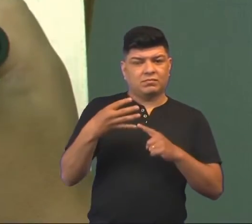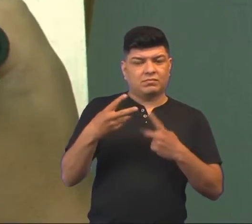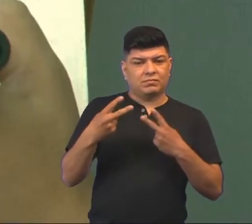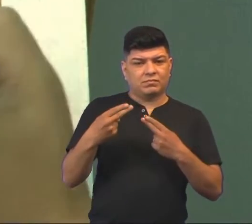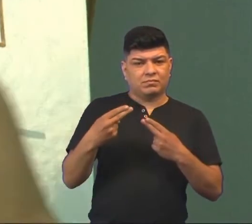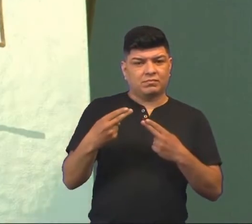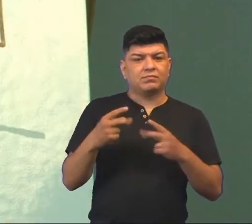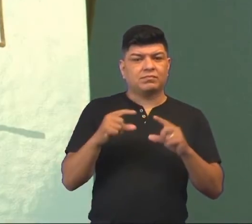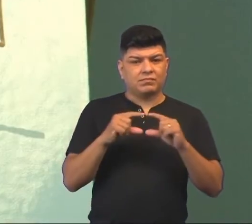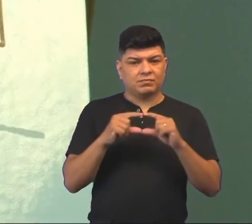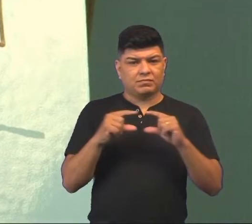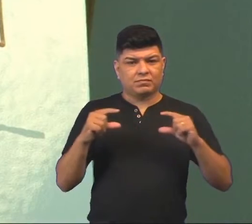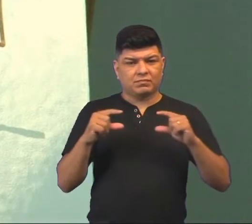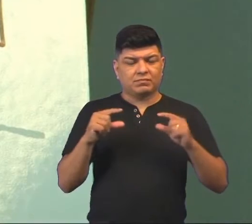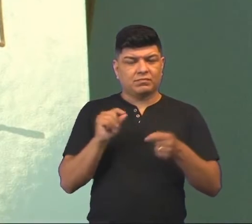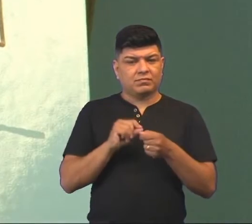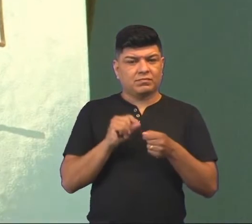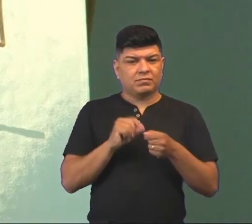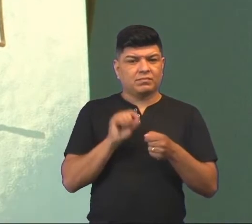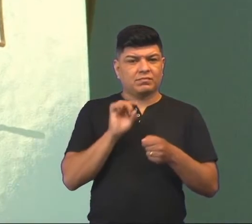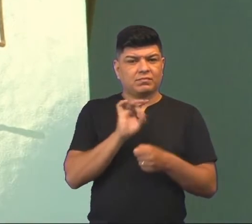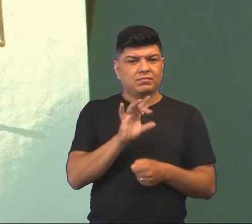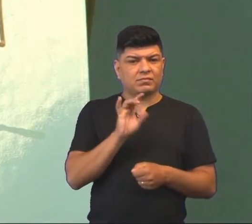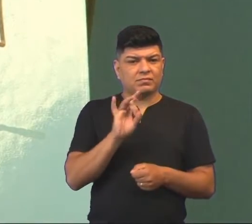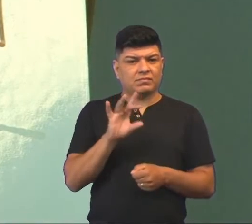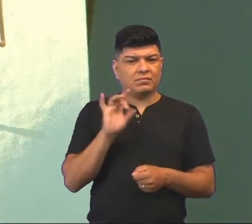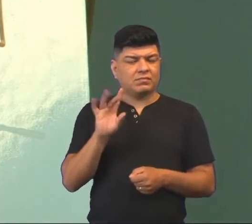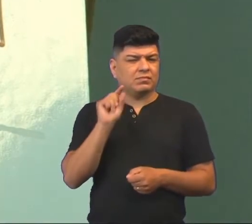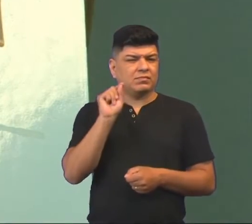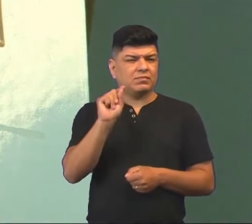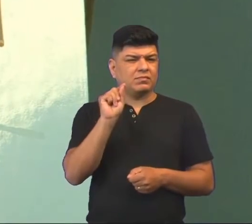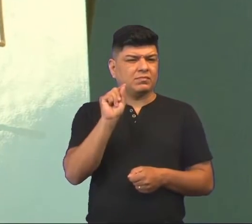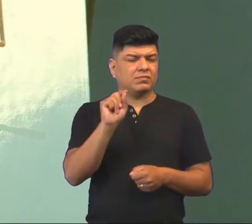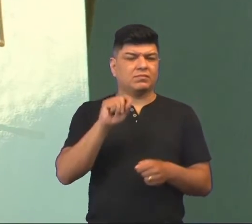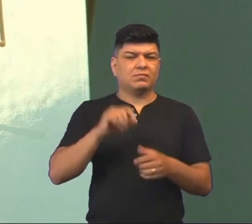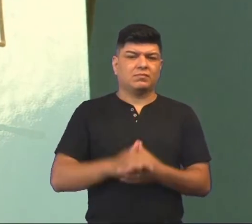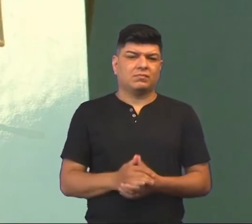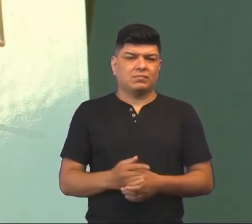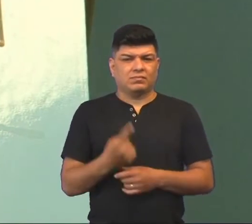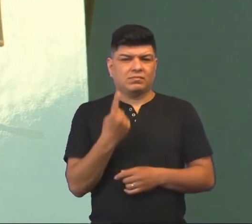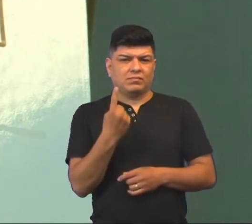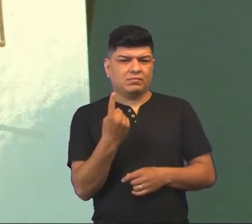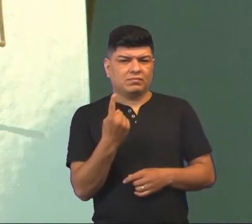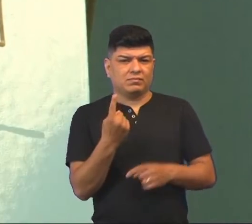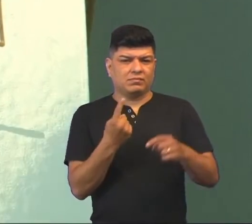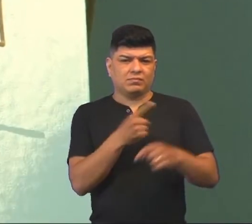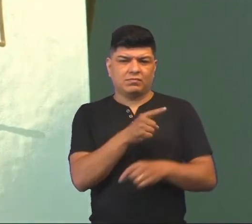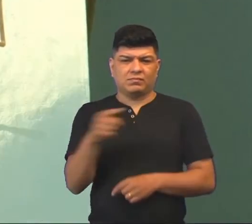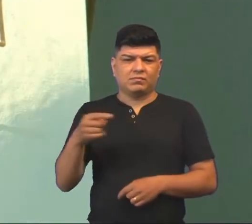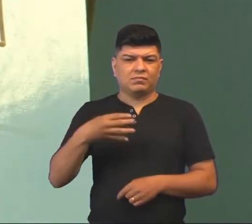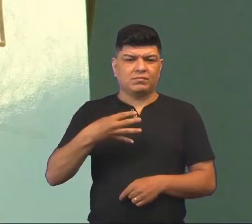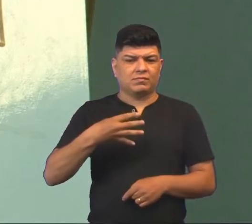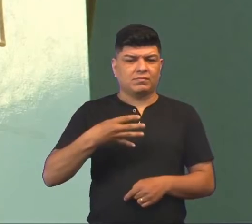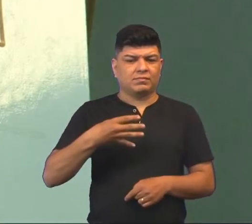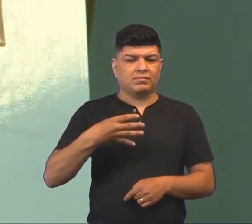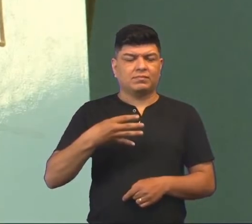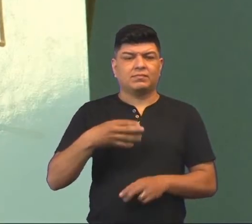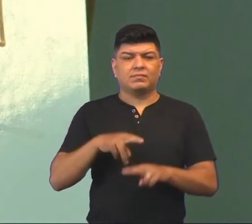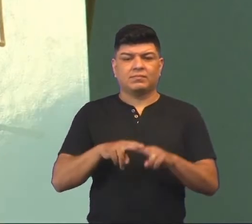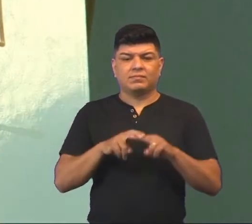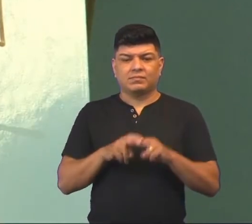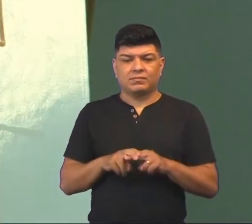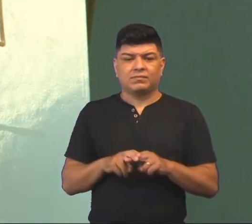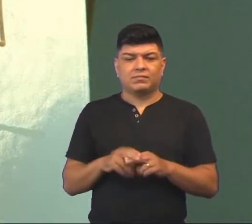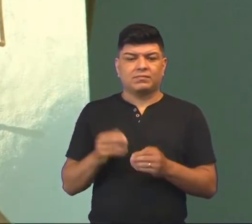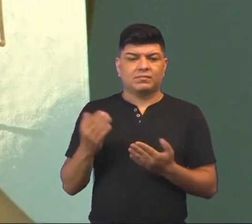o que a gente fez na tirinha aqui, cada parte dessa vai ser o quê? 1/4, não é isso? Que vai ser essa